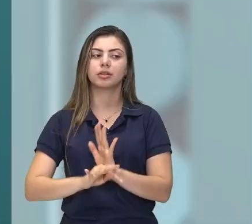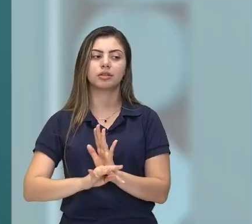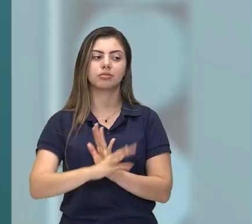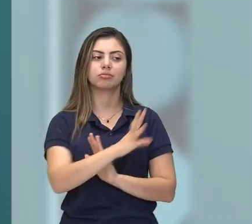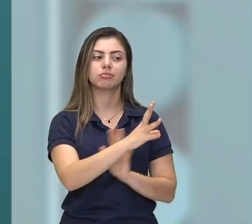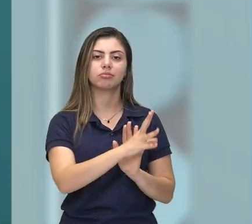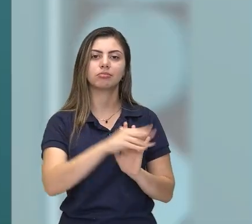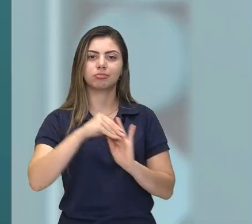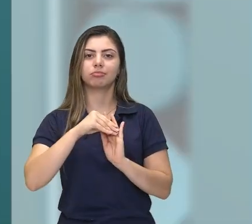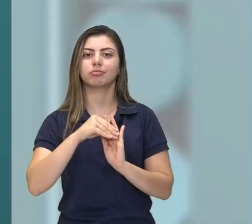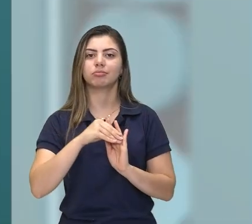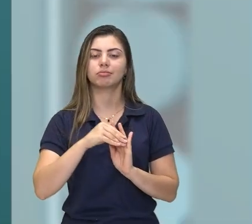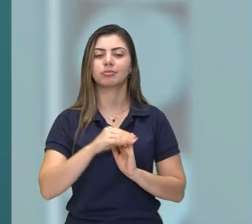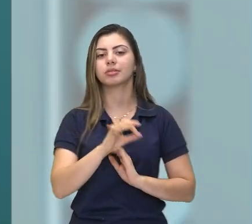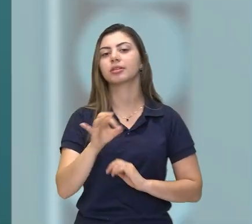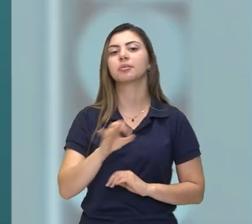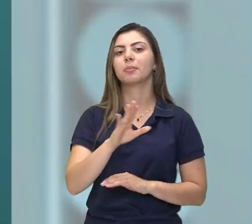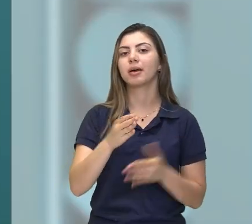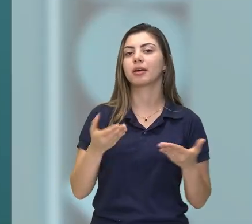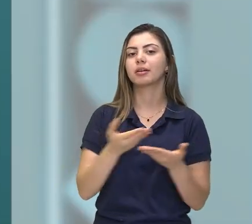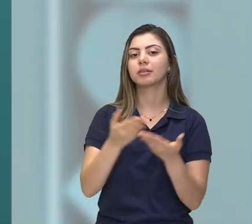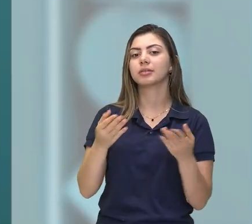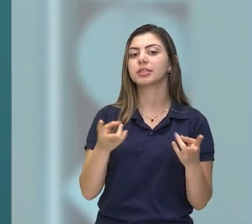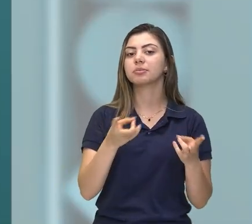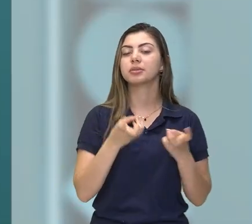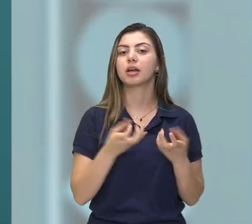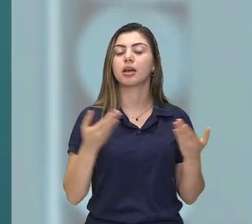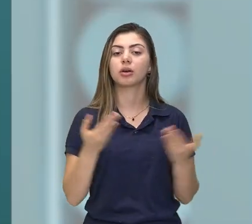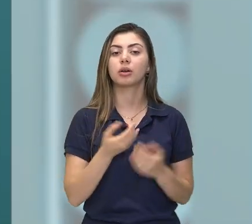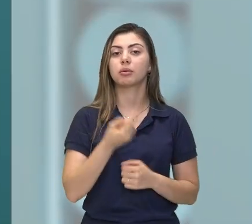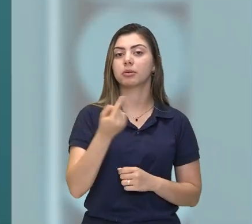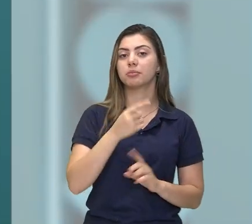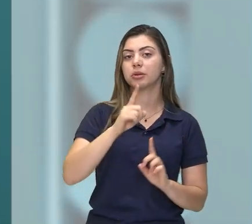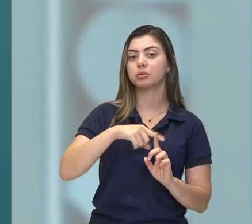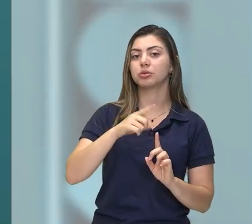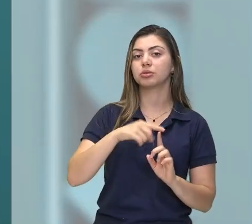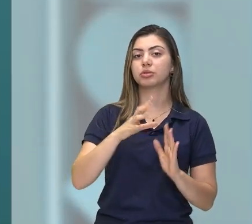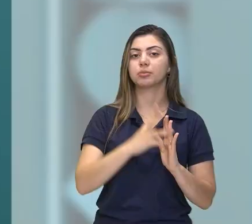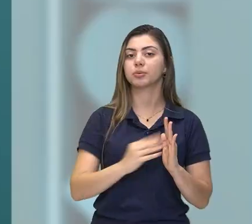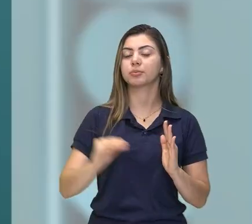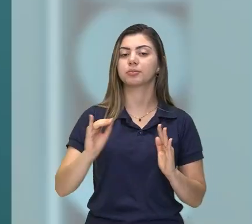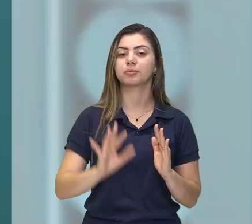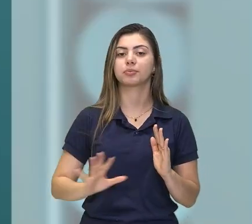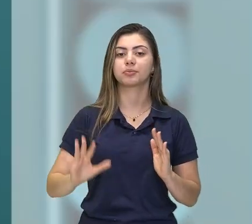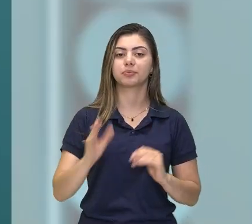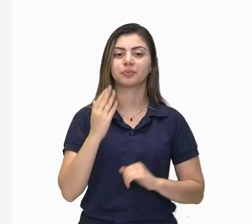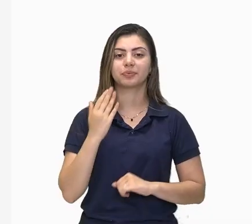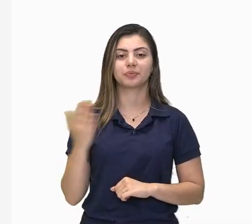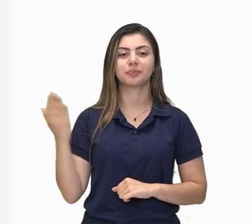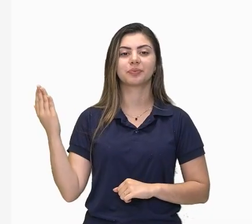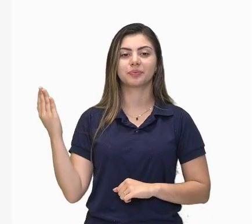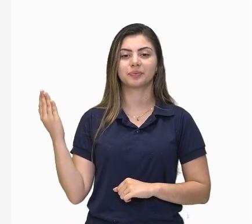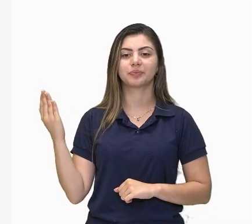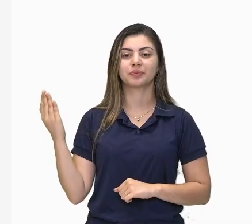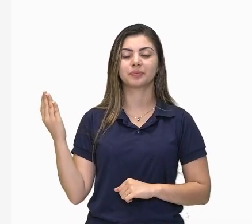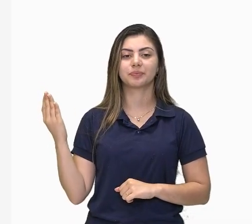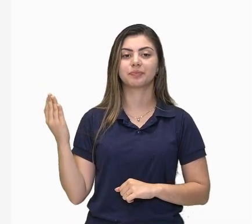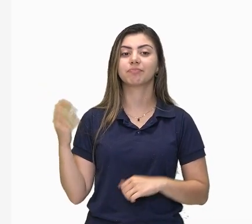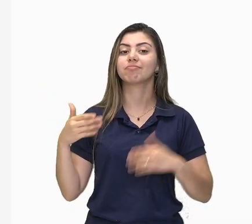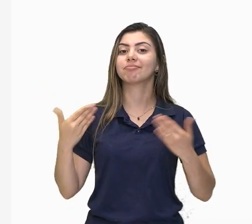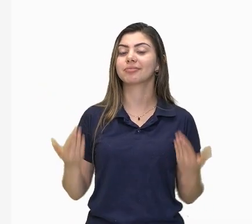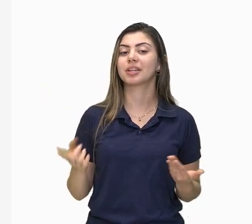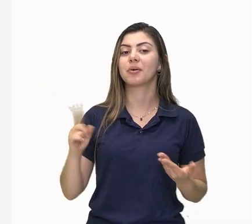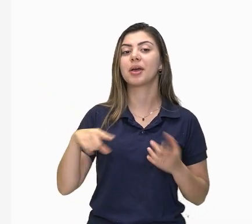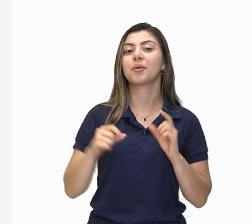ok? Eu quero que vocês acompanhem comigo o primeiro tipo de intertextualidade. Vejam aí. Então, nós temos